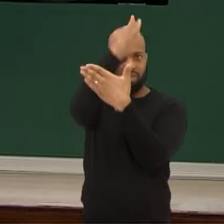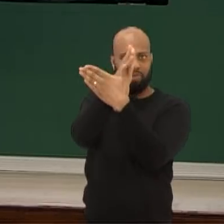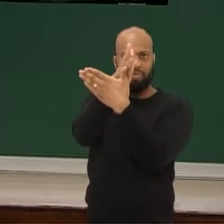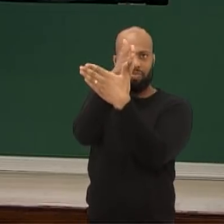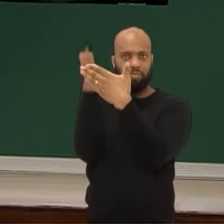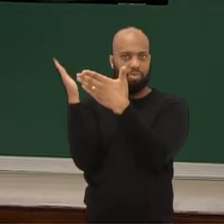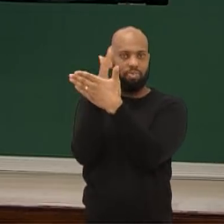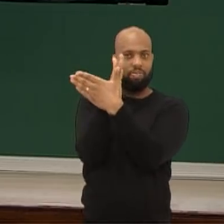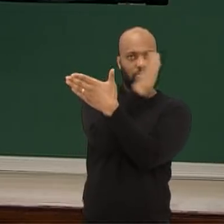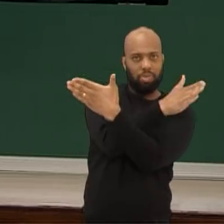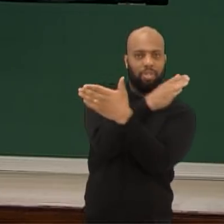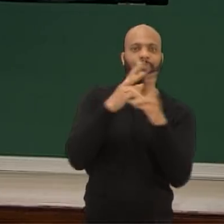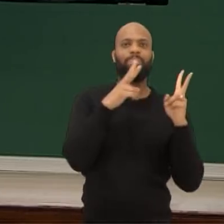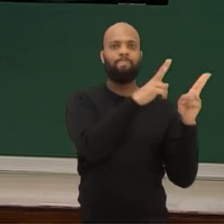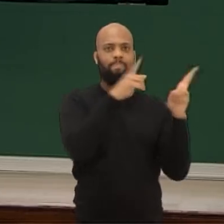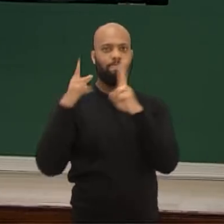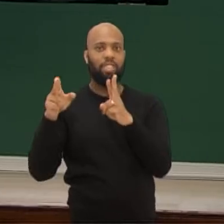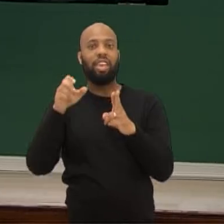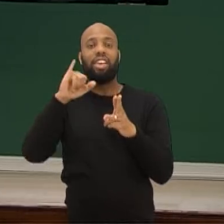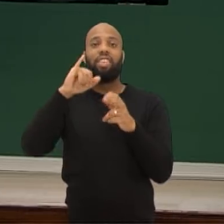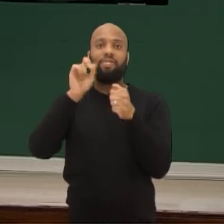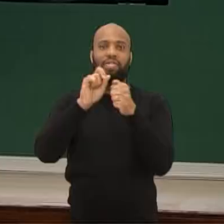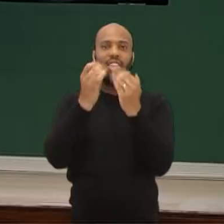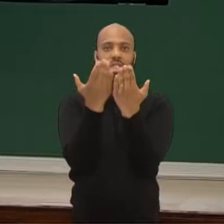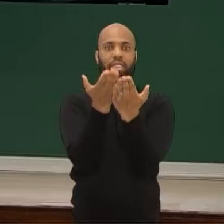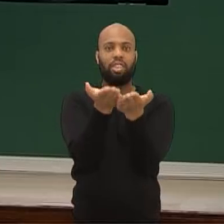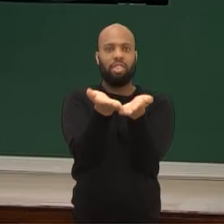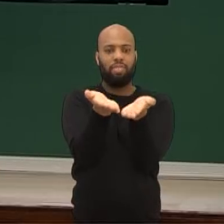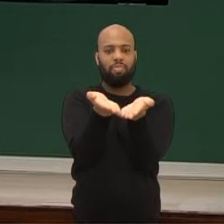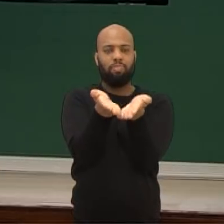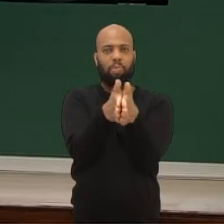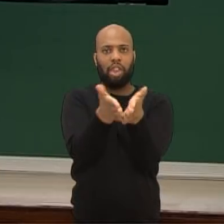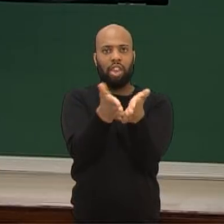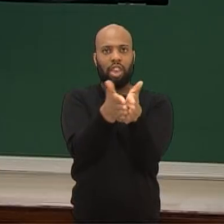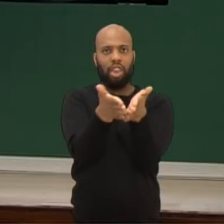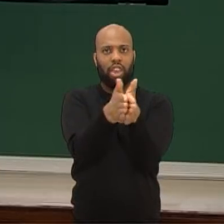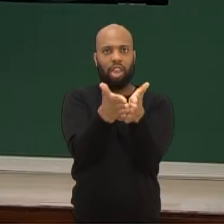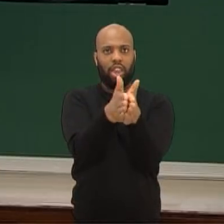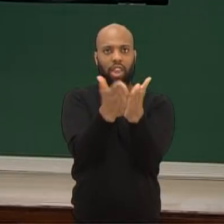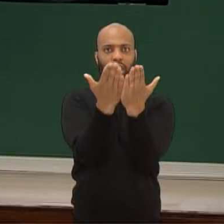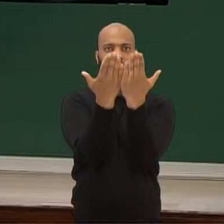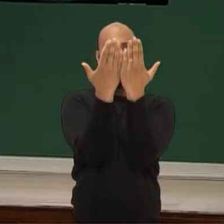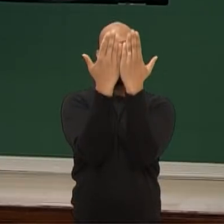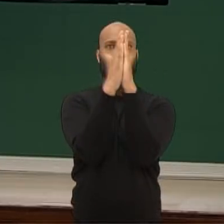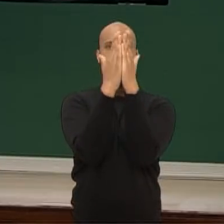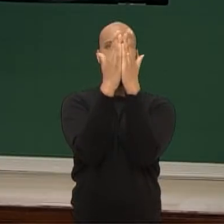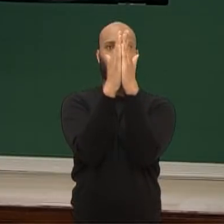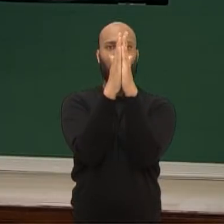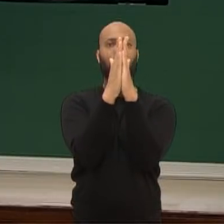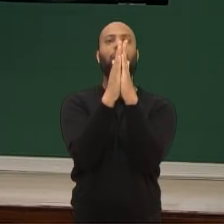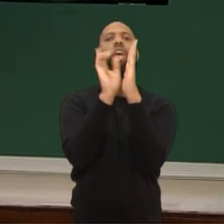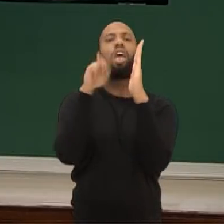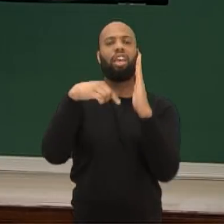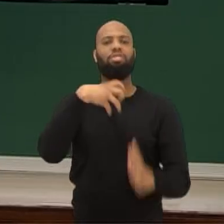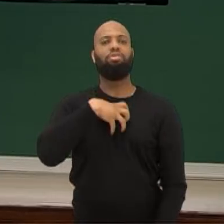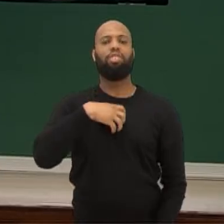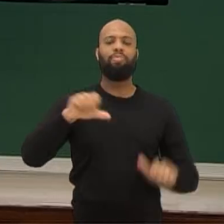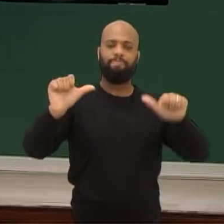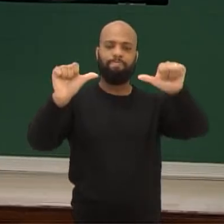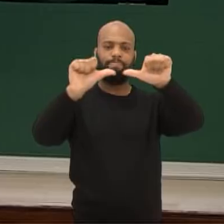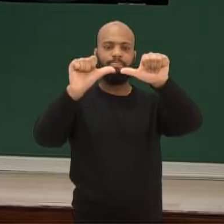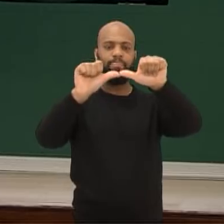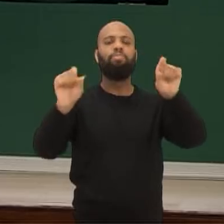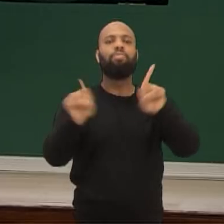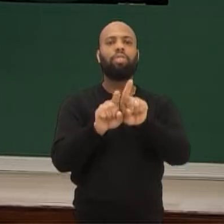partes. Se a gente fizer uma dobra como fechamento das asas da borboleta, ela vai ficar simétrica ali,